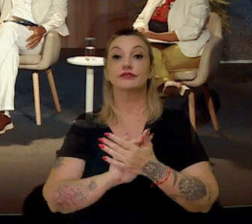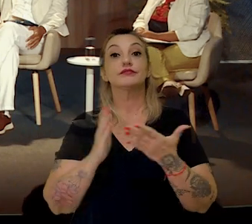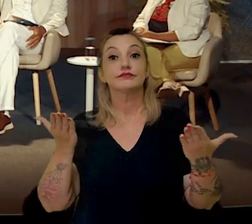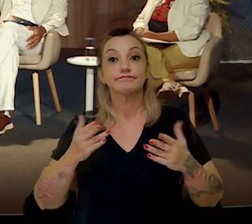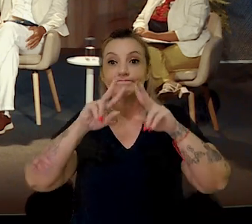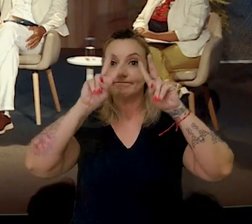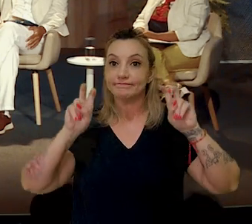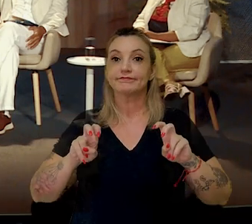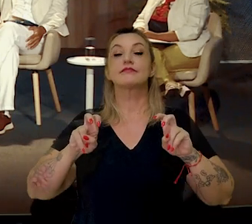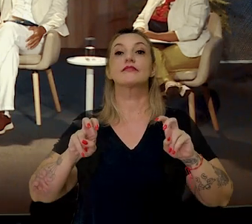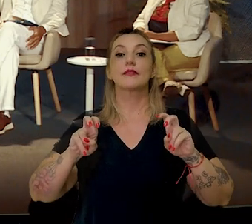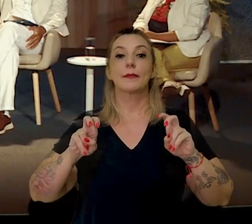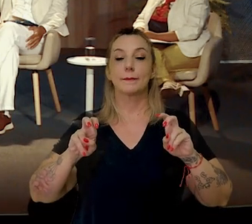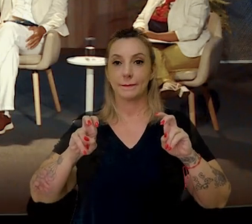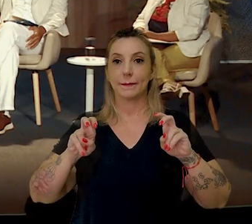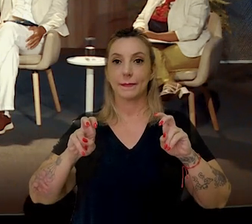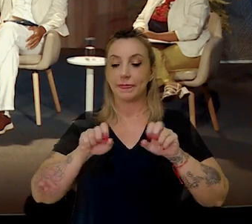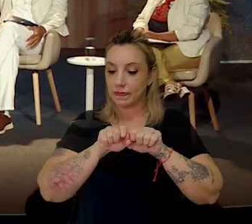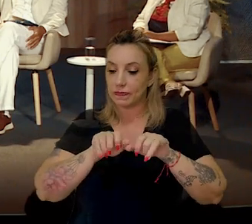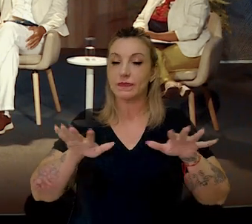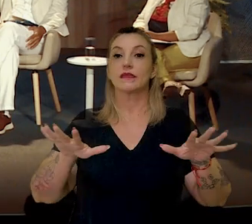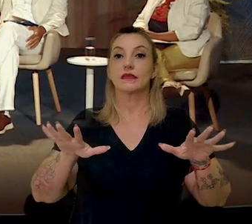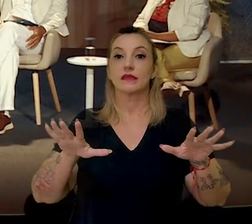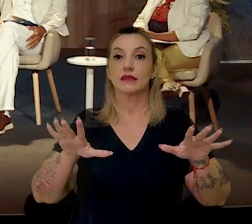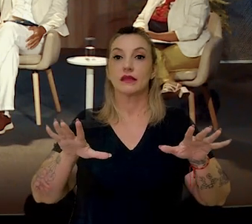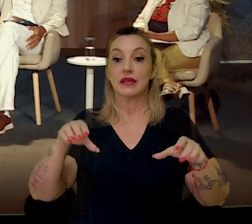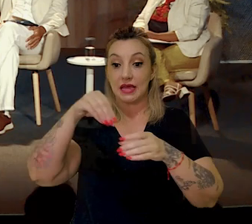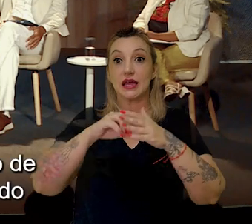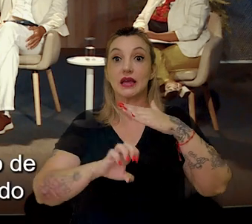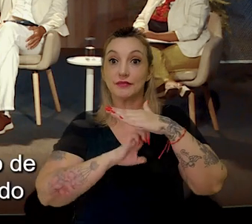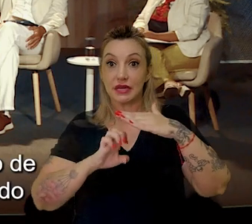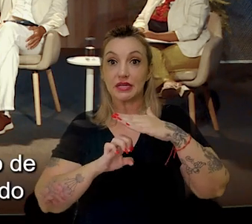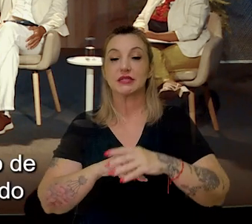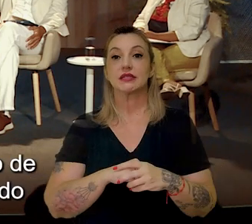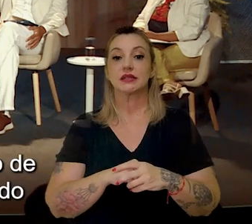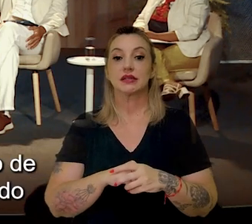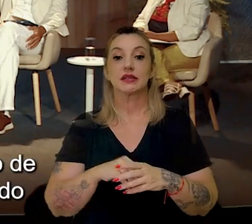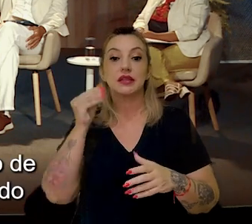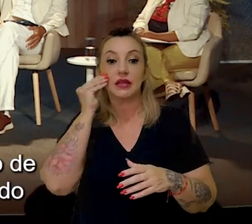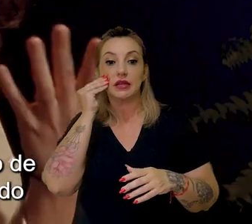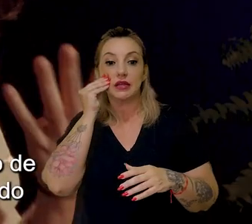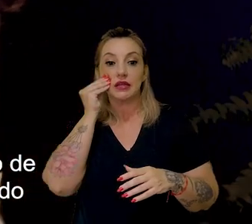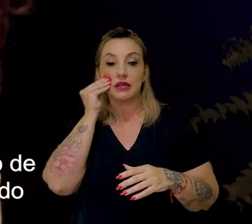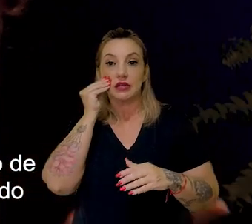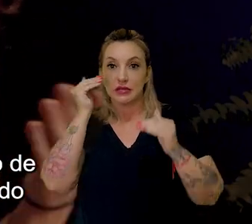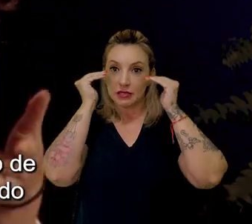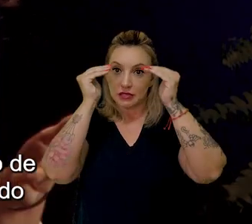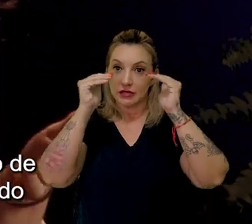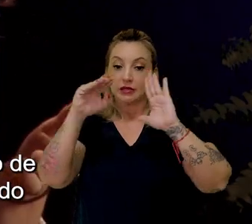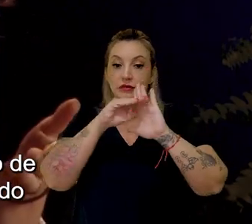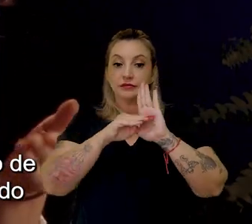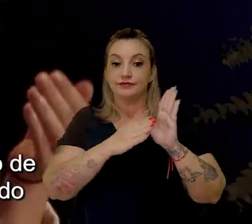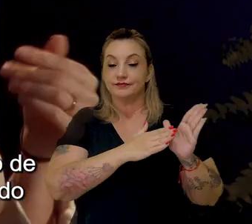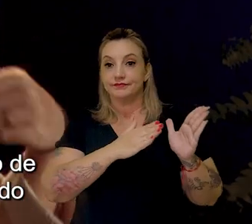hoje o tema ele tá se ramificando dentro das empresas e para tentar responder a esse processo de